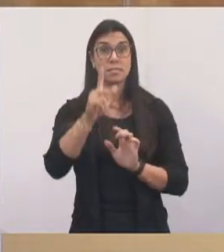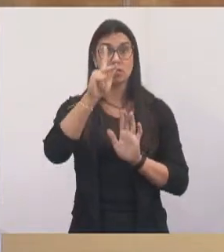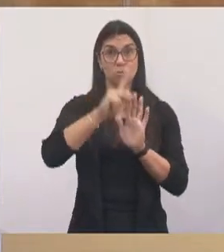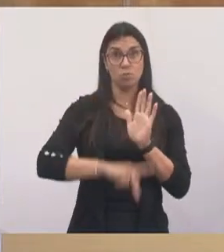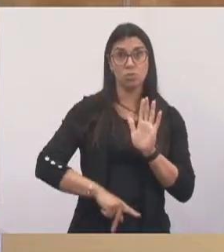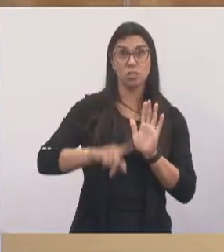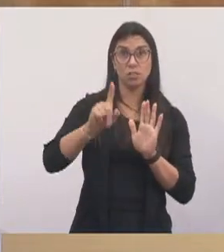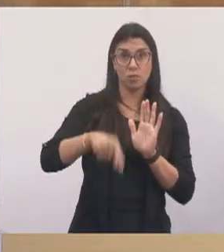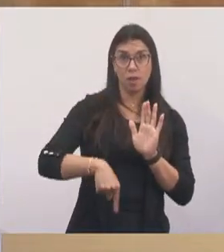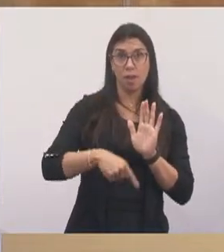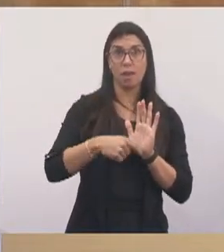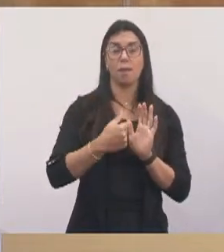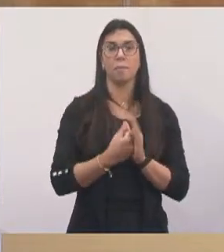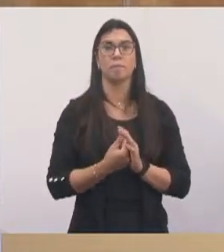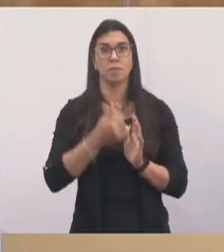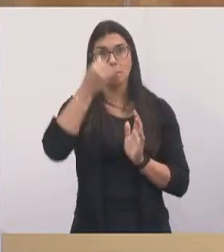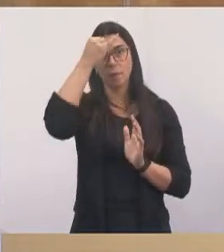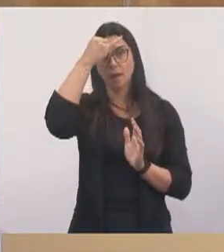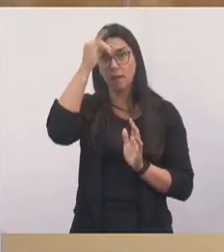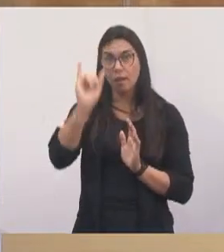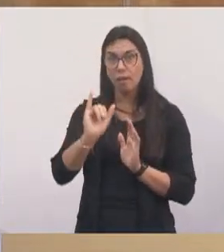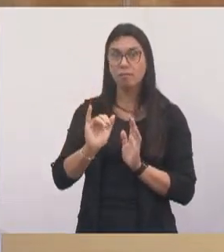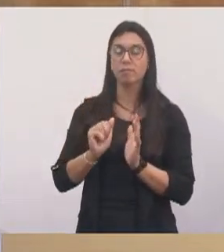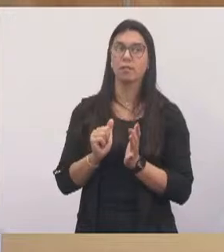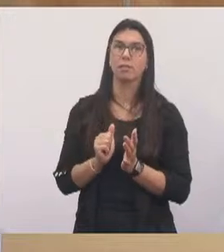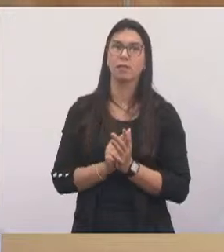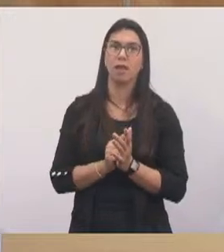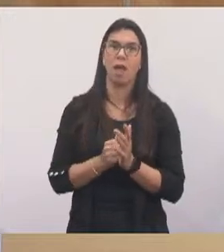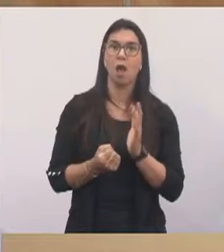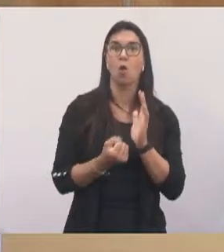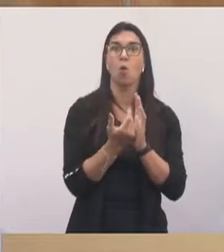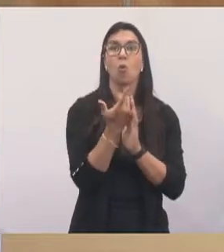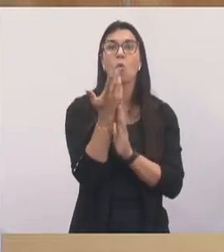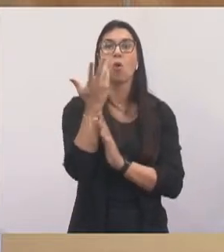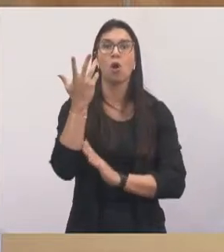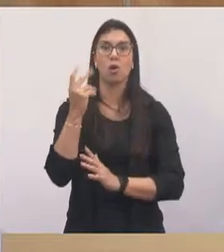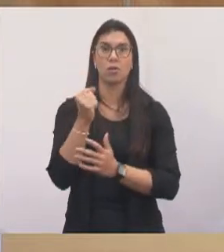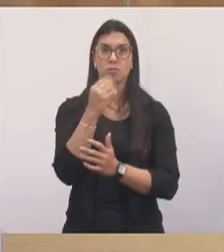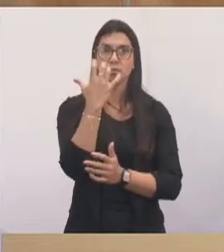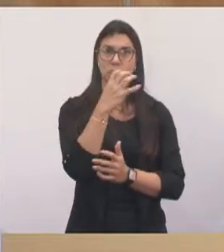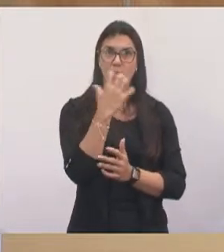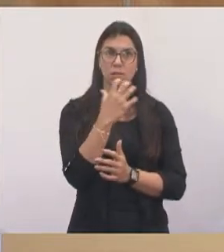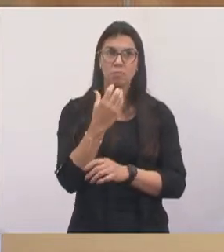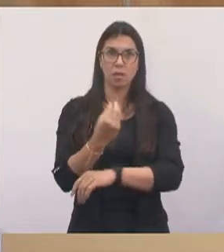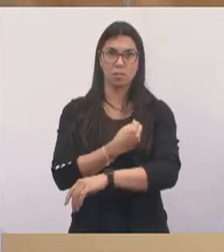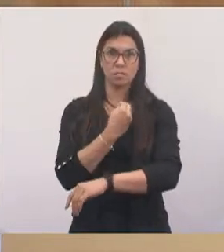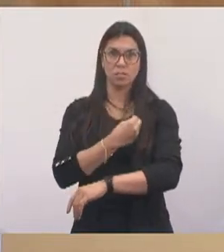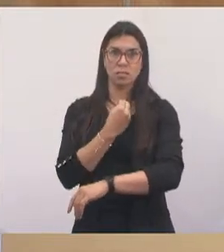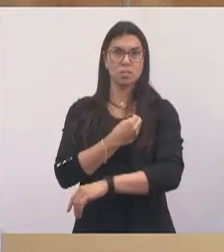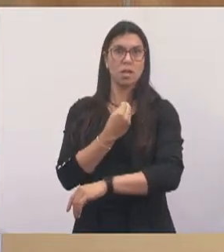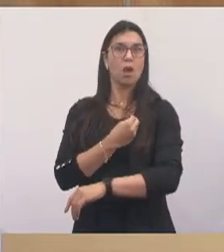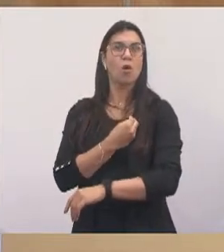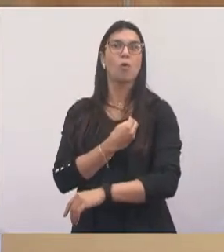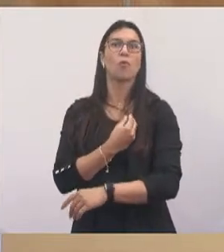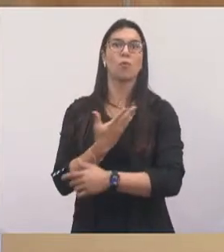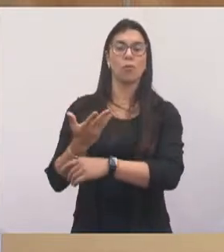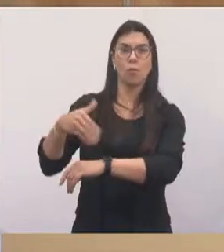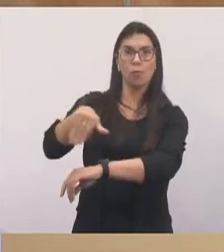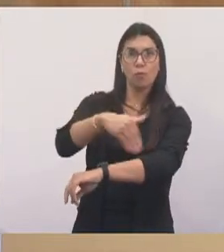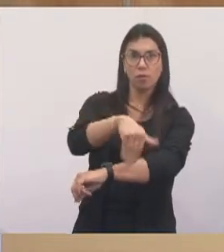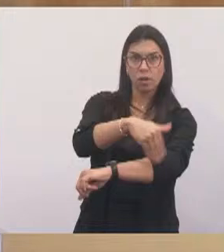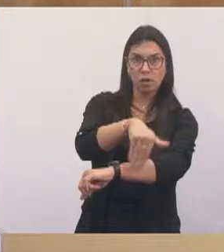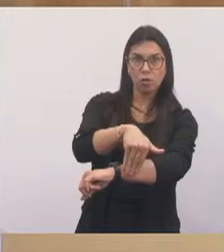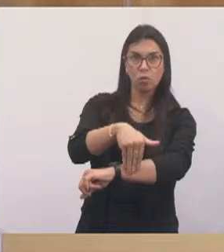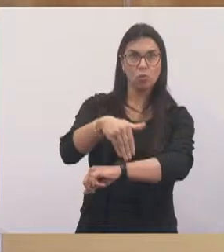para evitar a quantidade de animais sendo aí em cria na cidade, para não